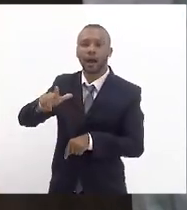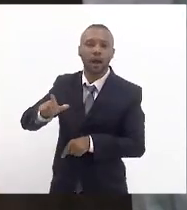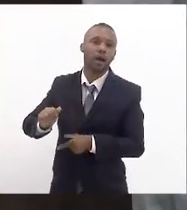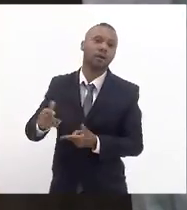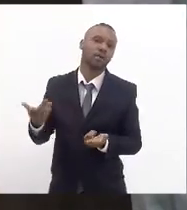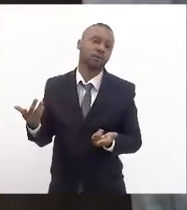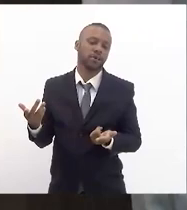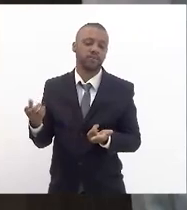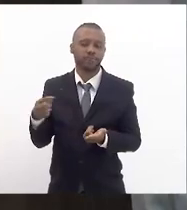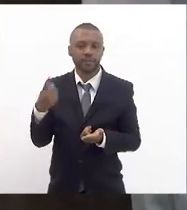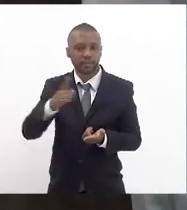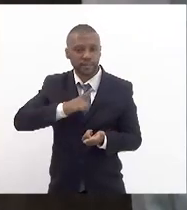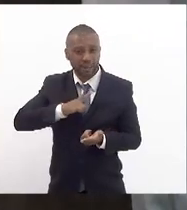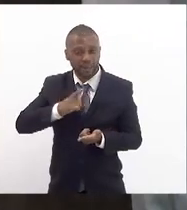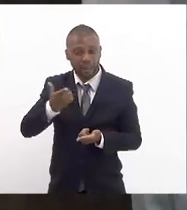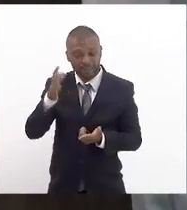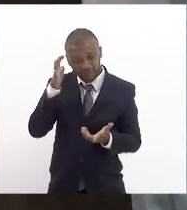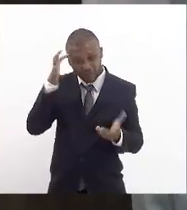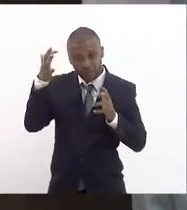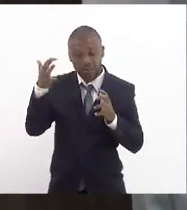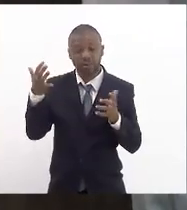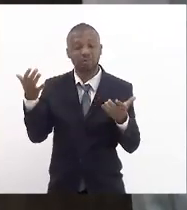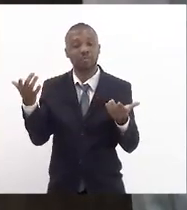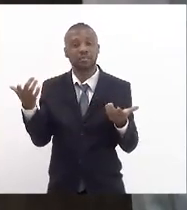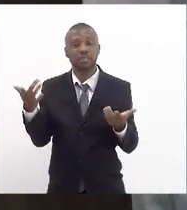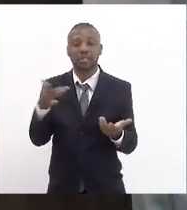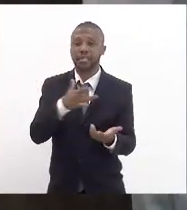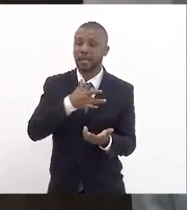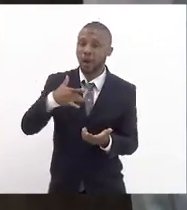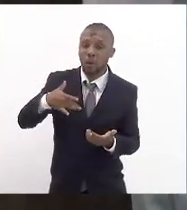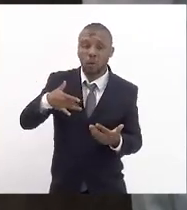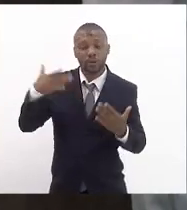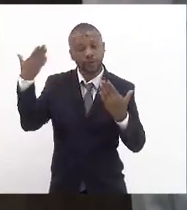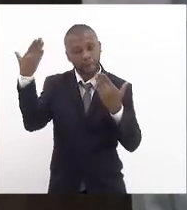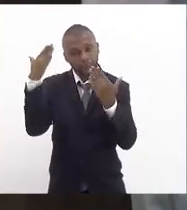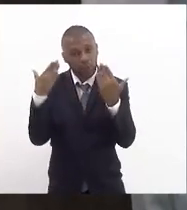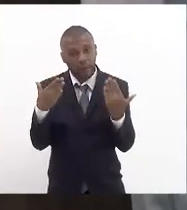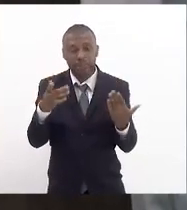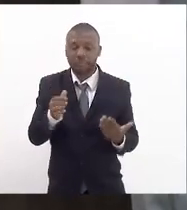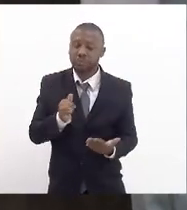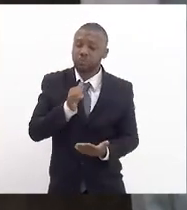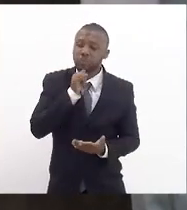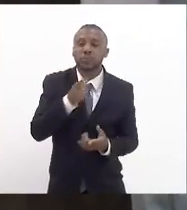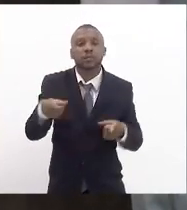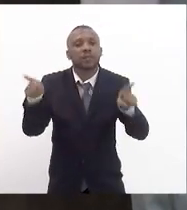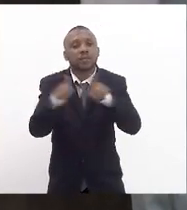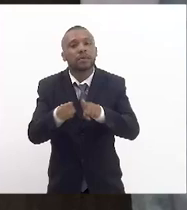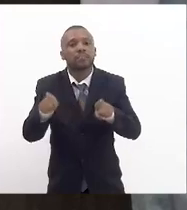situação de saúde mental não só lamentável, mas também há uma falta de